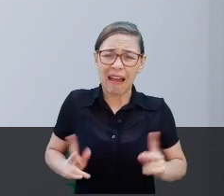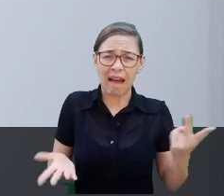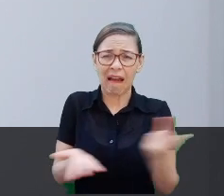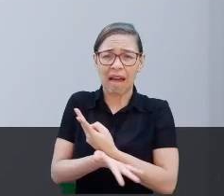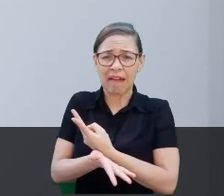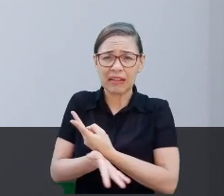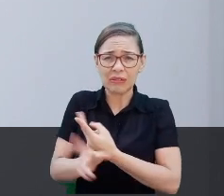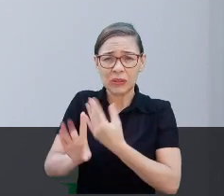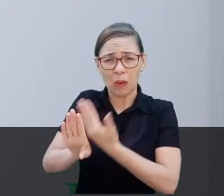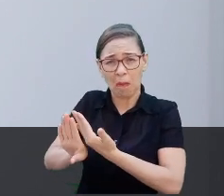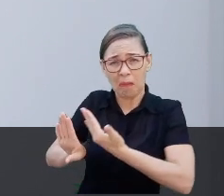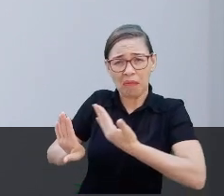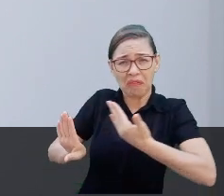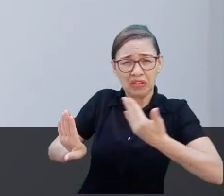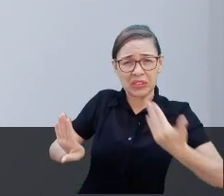foram